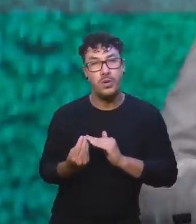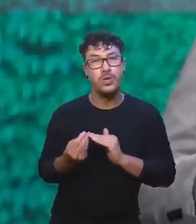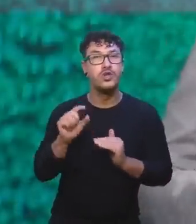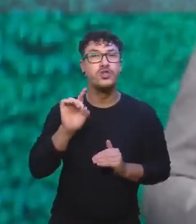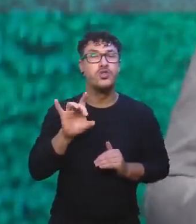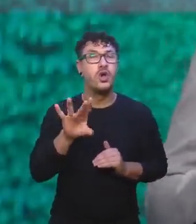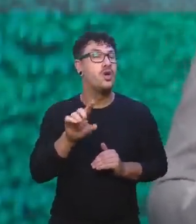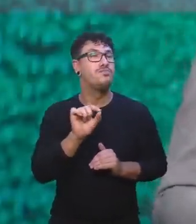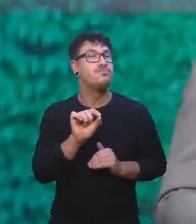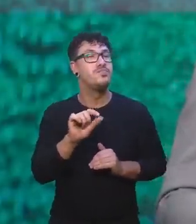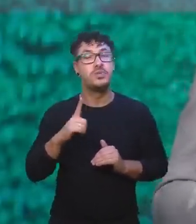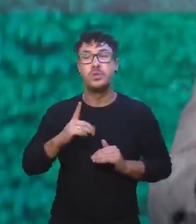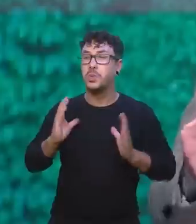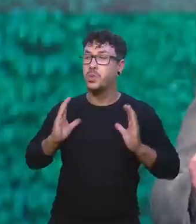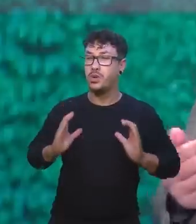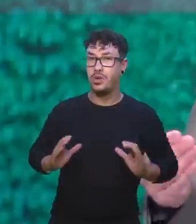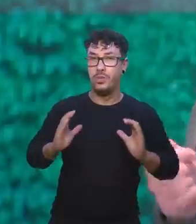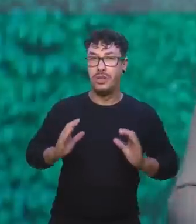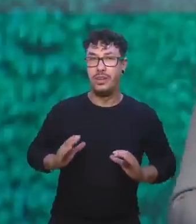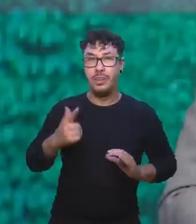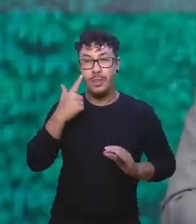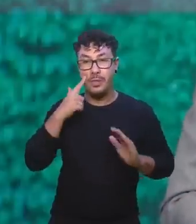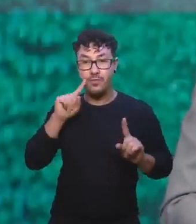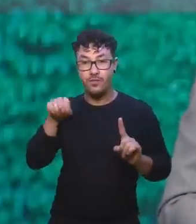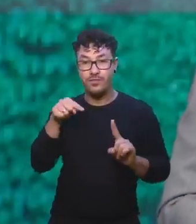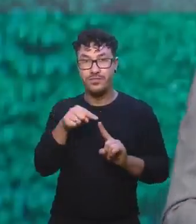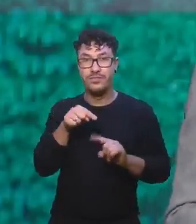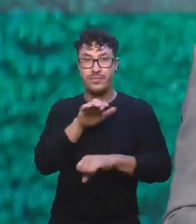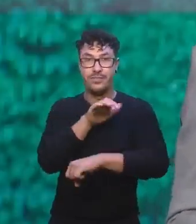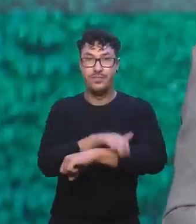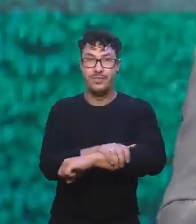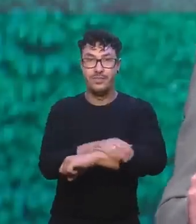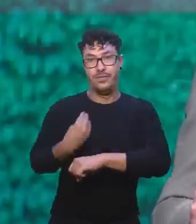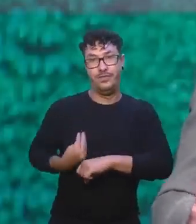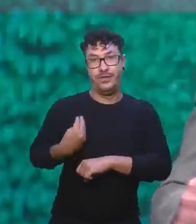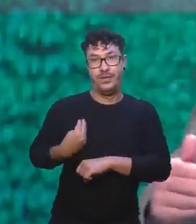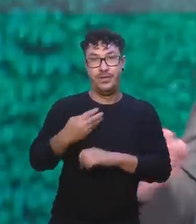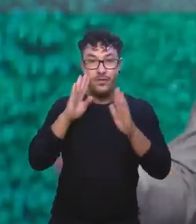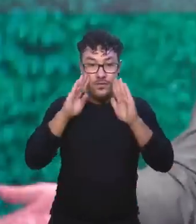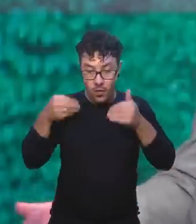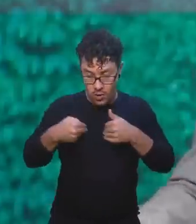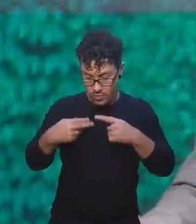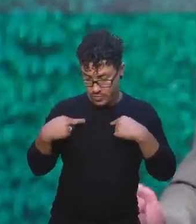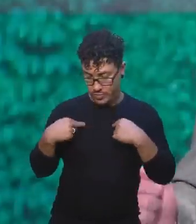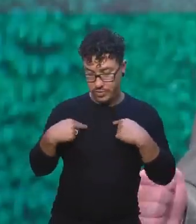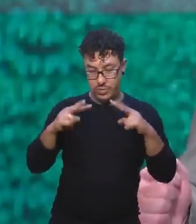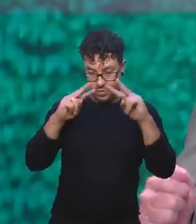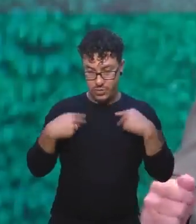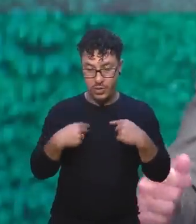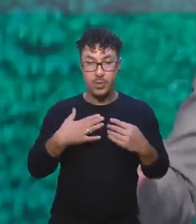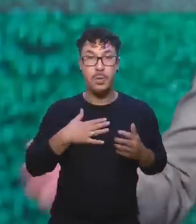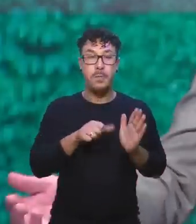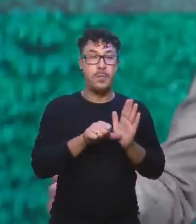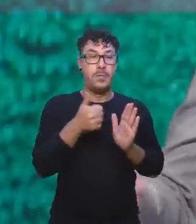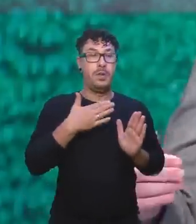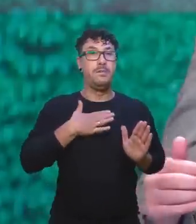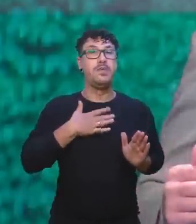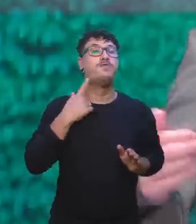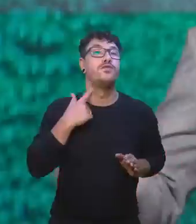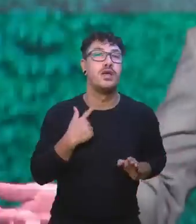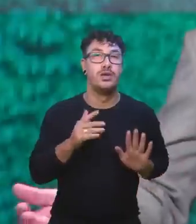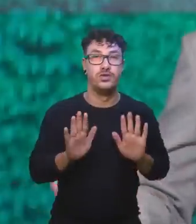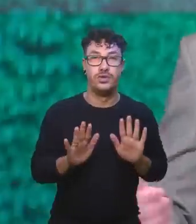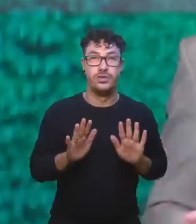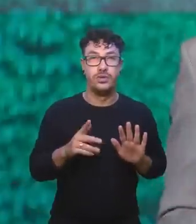mas mantêm um comportamento de materialismo vivencial. Vão atender aos interesses primários, ao prazer,